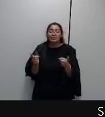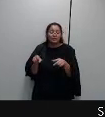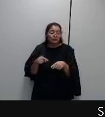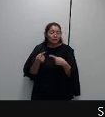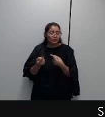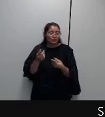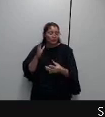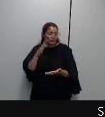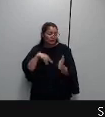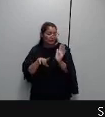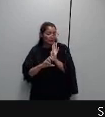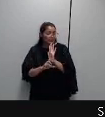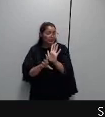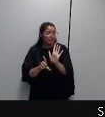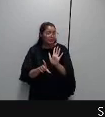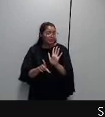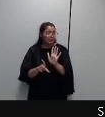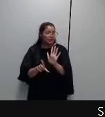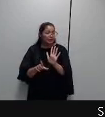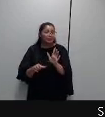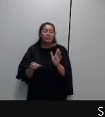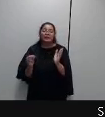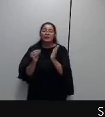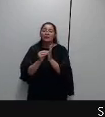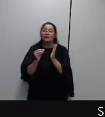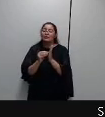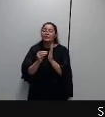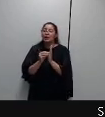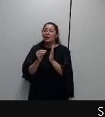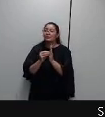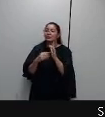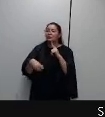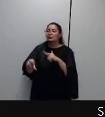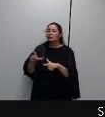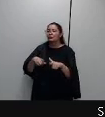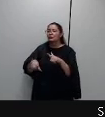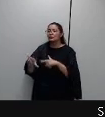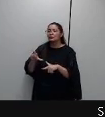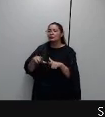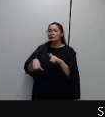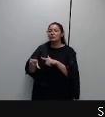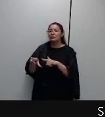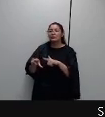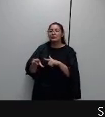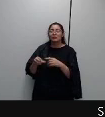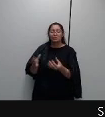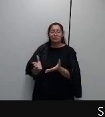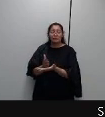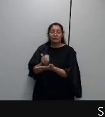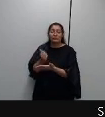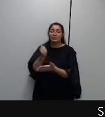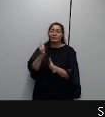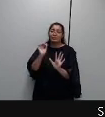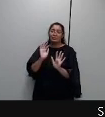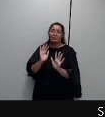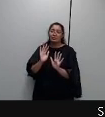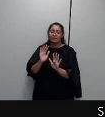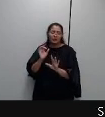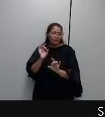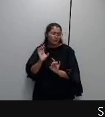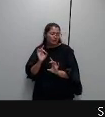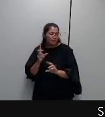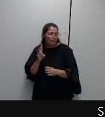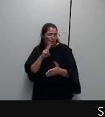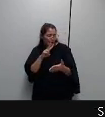demonstrar que que a falta de funcionamento só copo e seria mais é só para observar